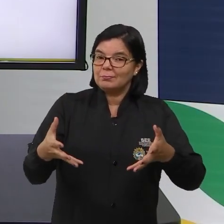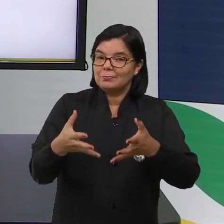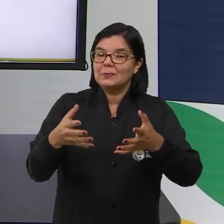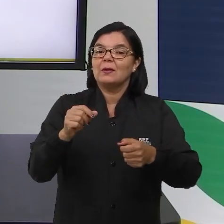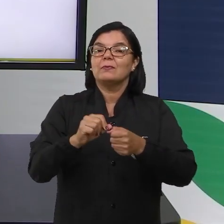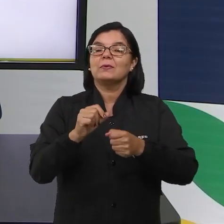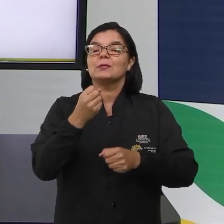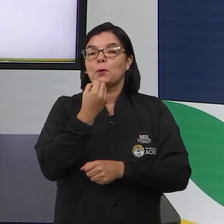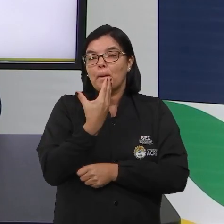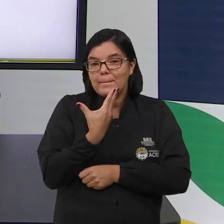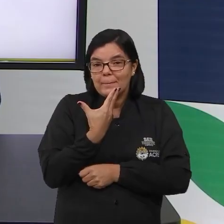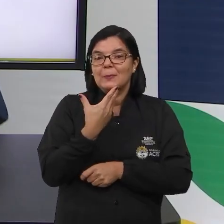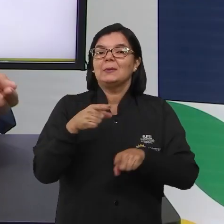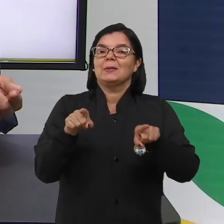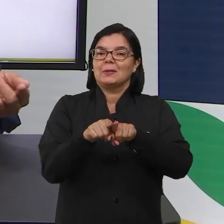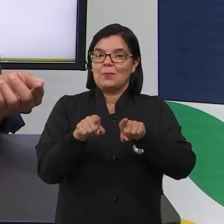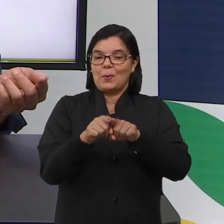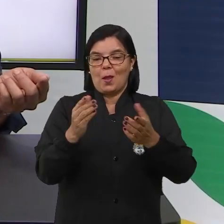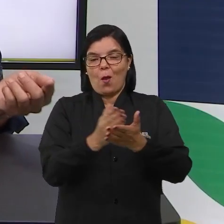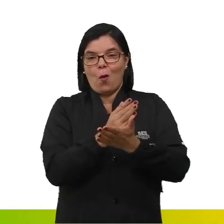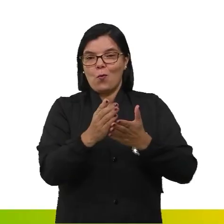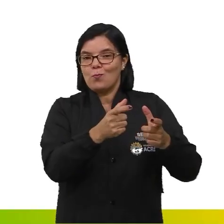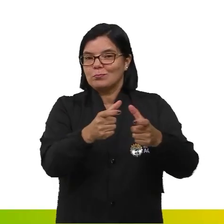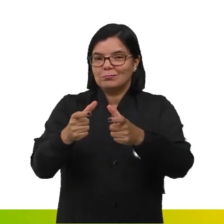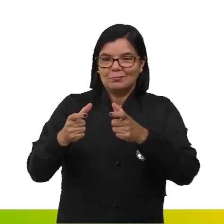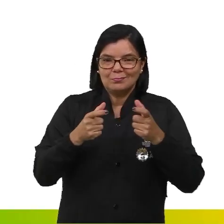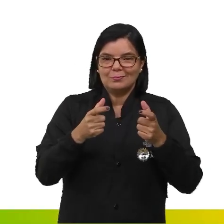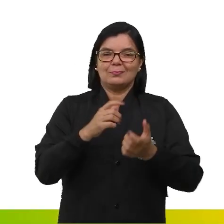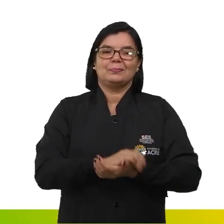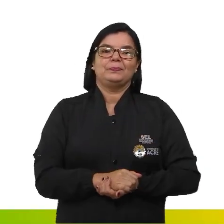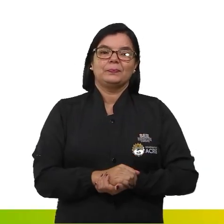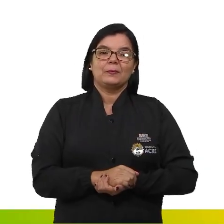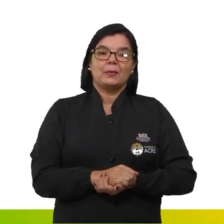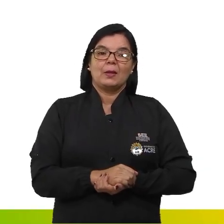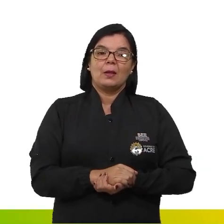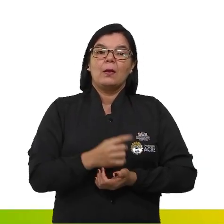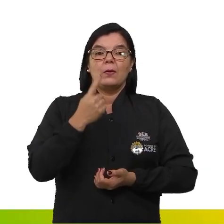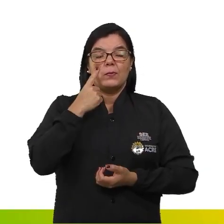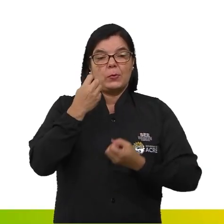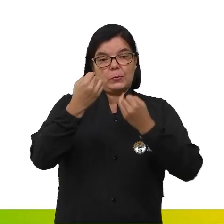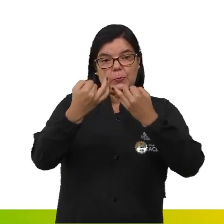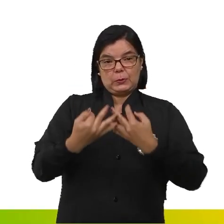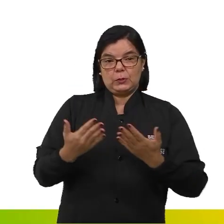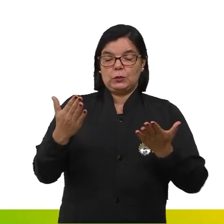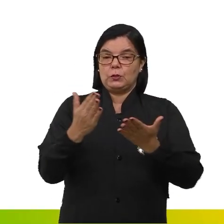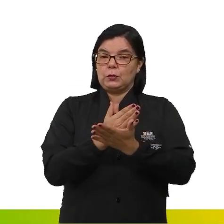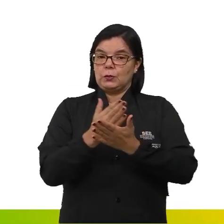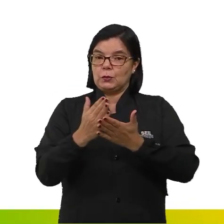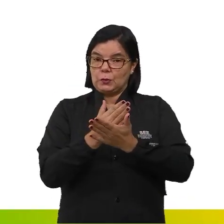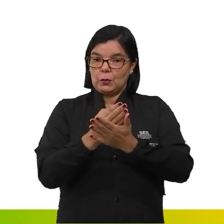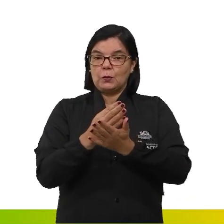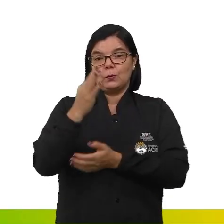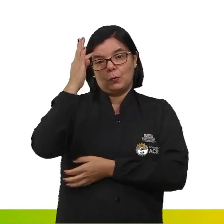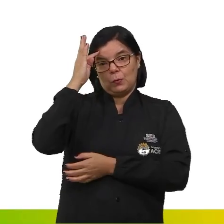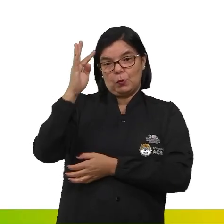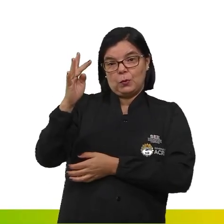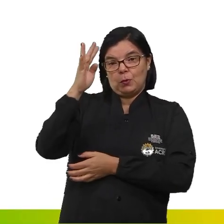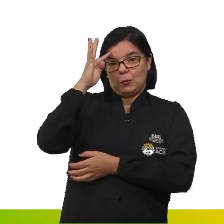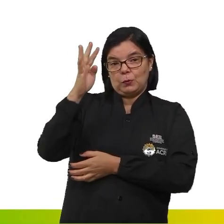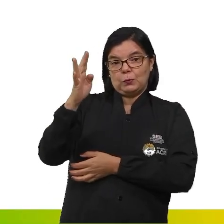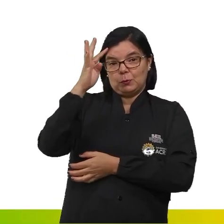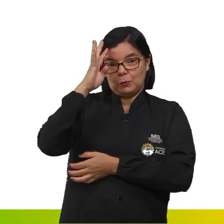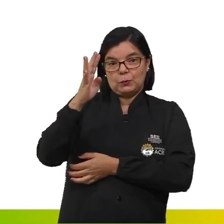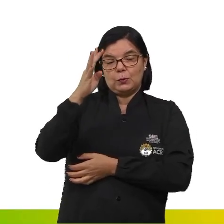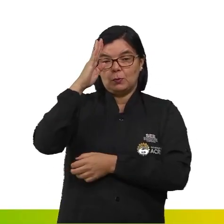gente a fazer o bem aí em alguma ocasião. Então, agora nós vamos falar, depois desse pensamento aí do